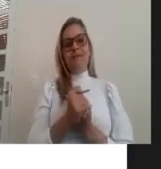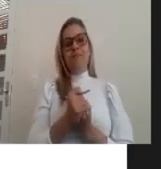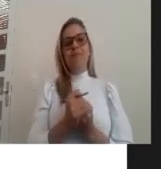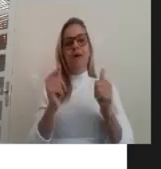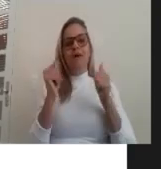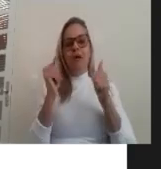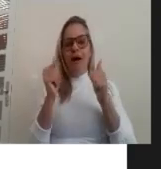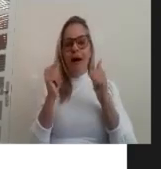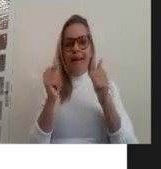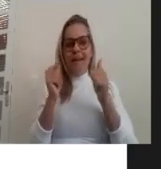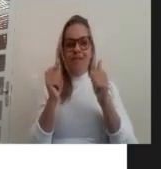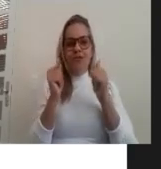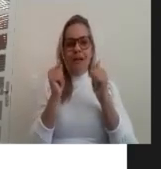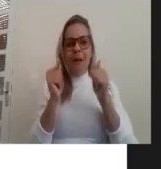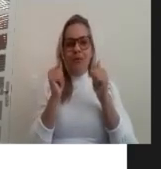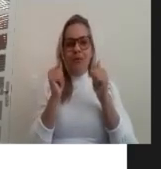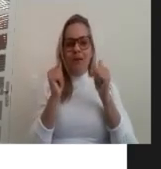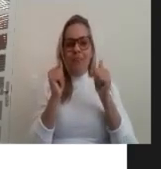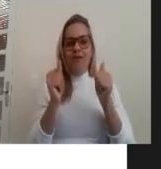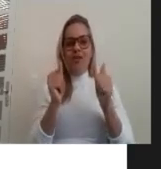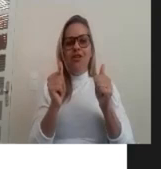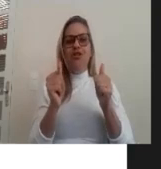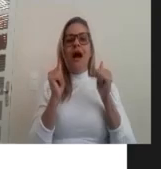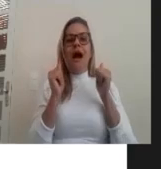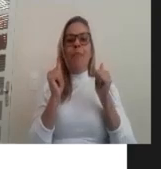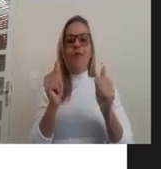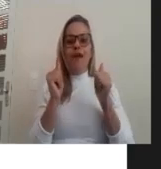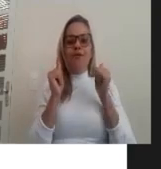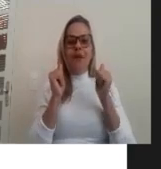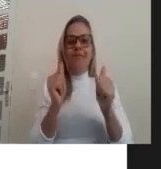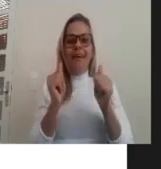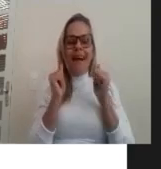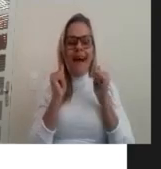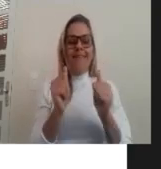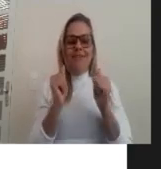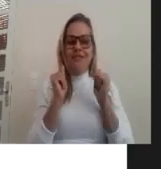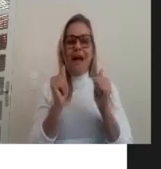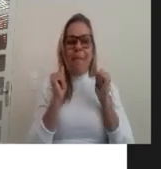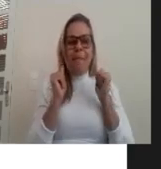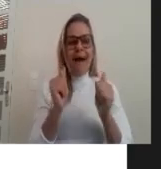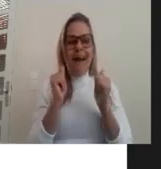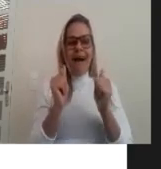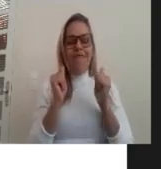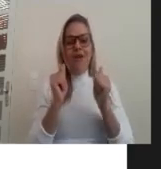ela a respeito. Então, ó, aqueles vídeos rápidos também, gente, aproveite, porque tem cada dica